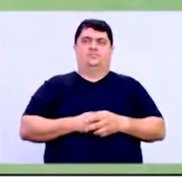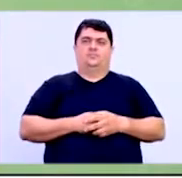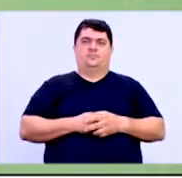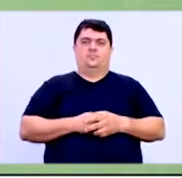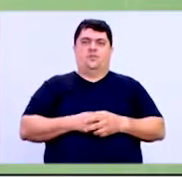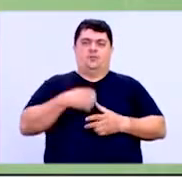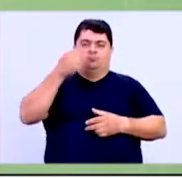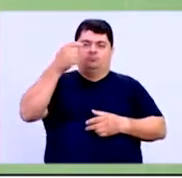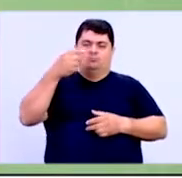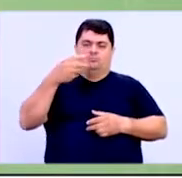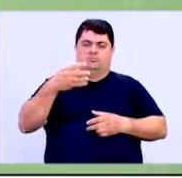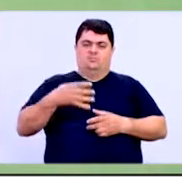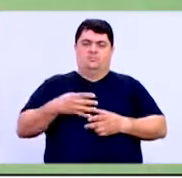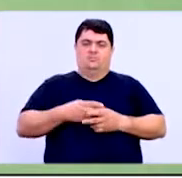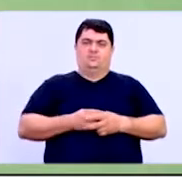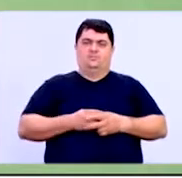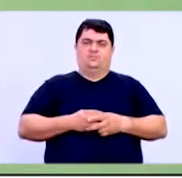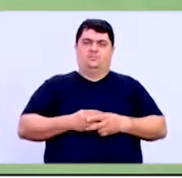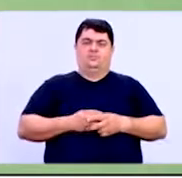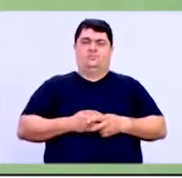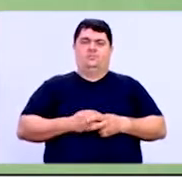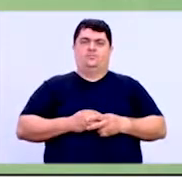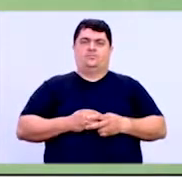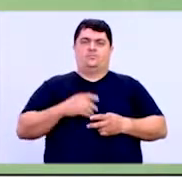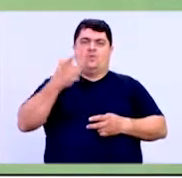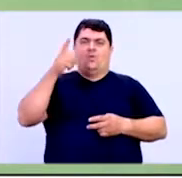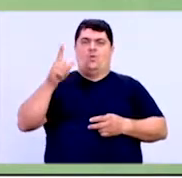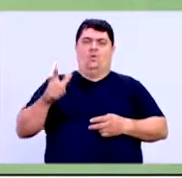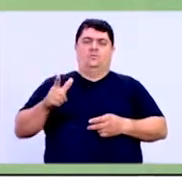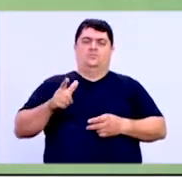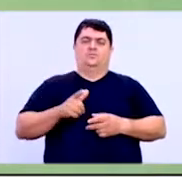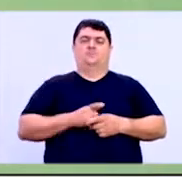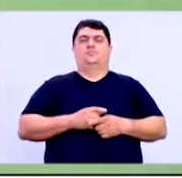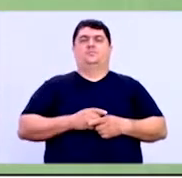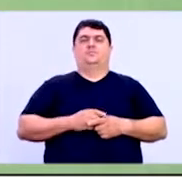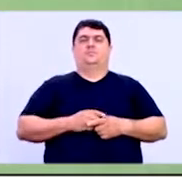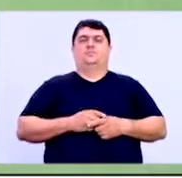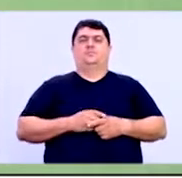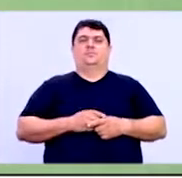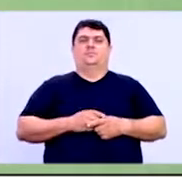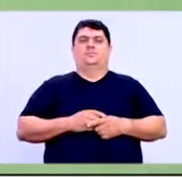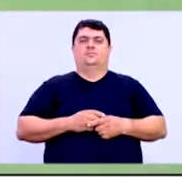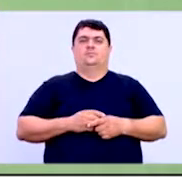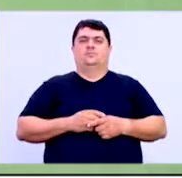professor? Isso, quer comentar outra? Vamos ler outra, então. A gente tem